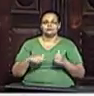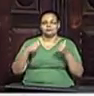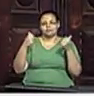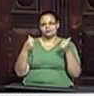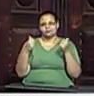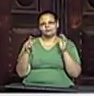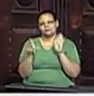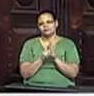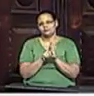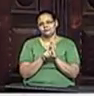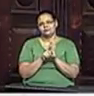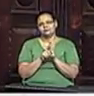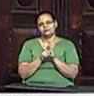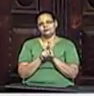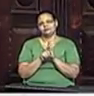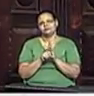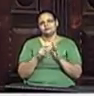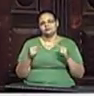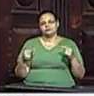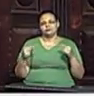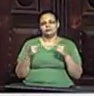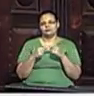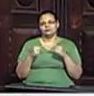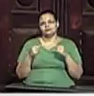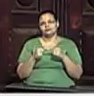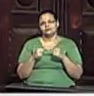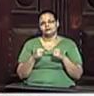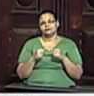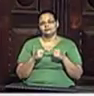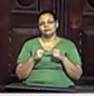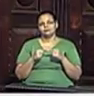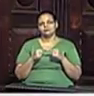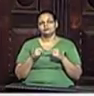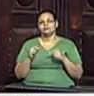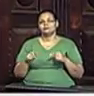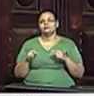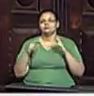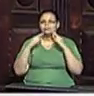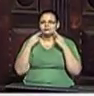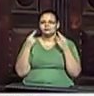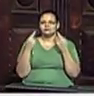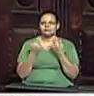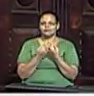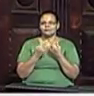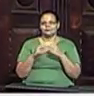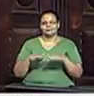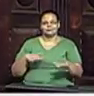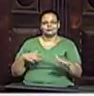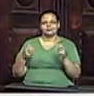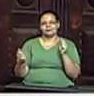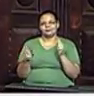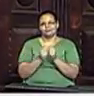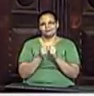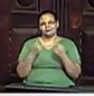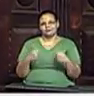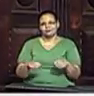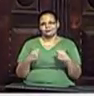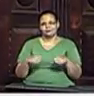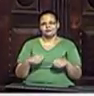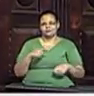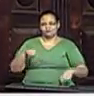nossa legislação. E esse é o objetivo da audiência pública conjunta. É preciso que nós